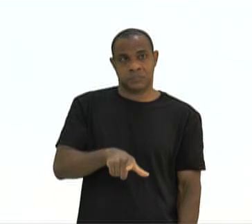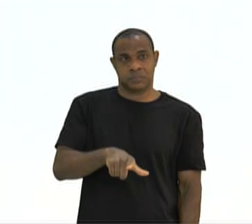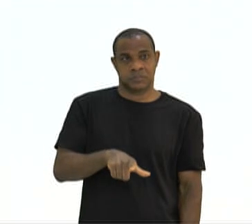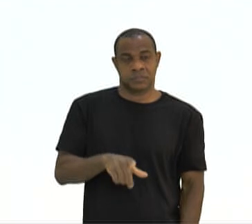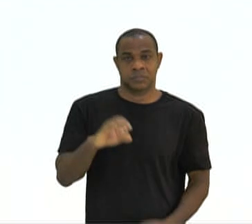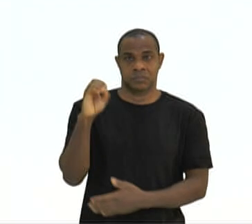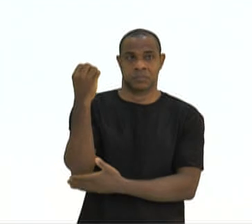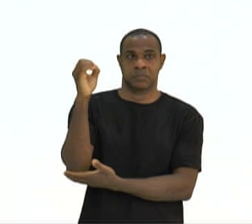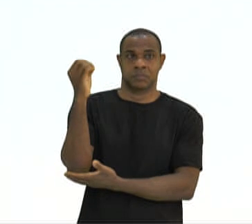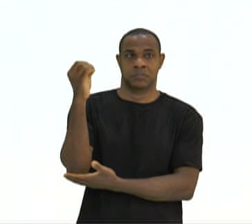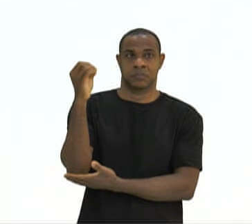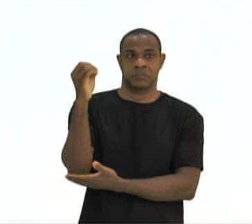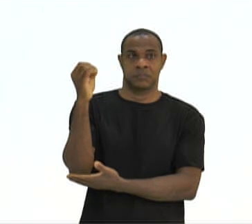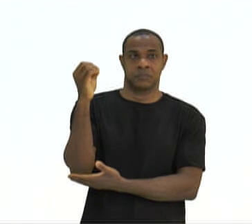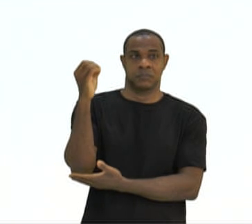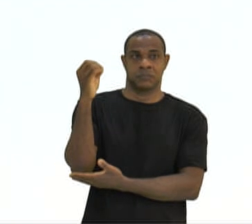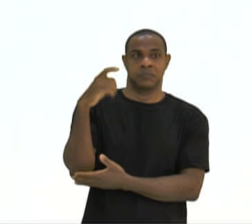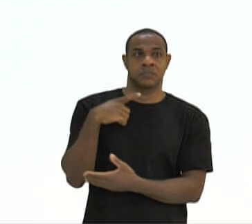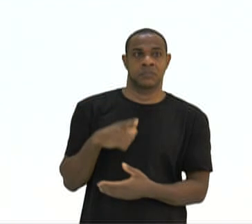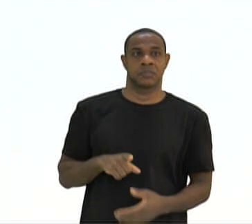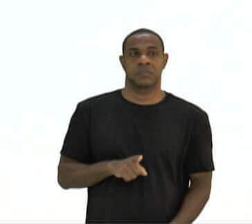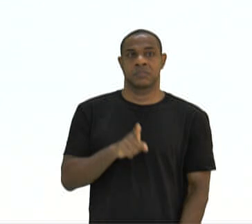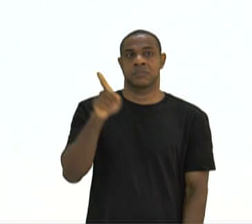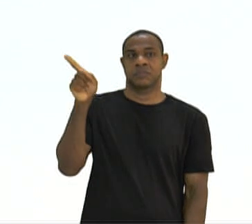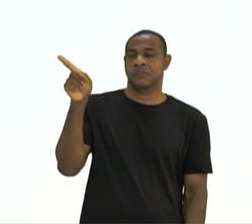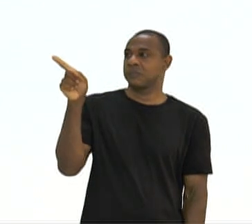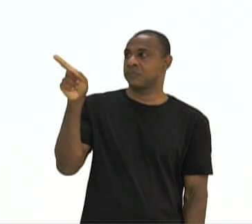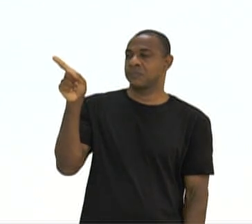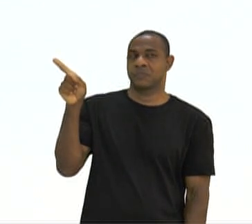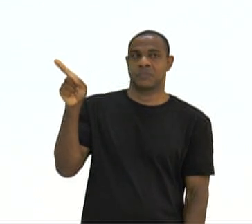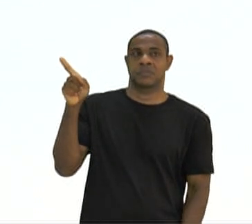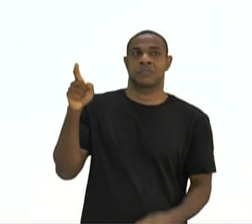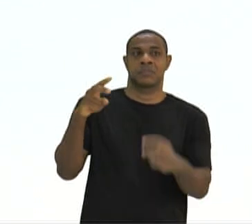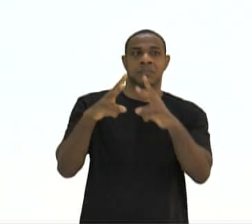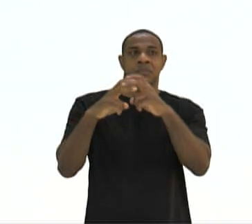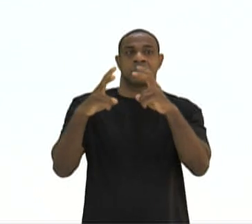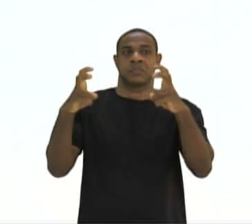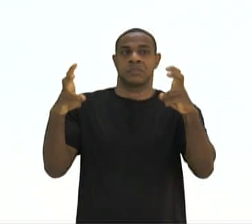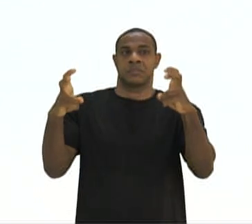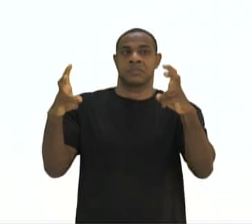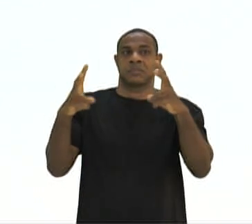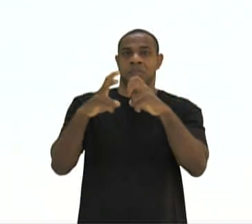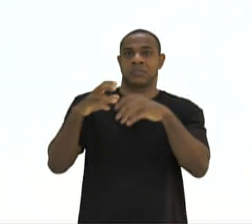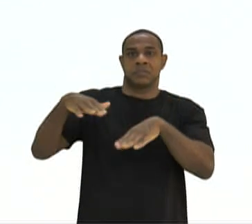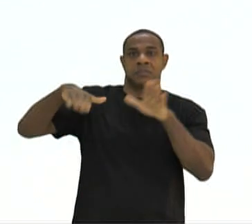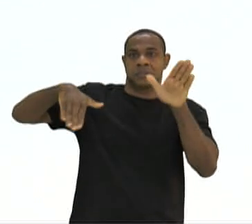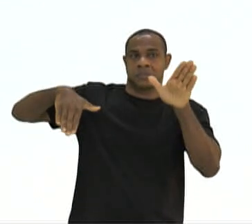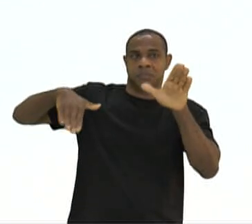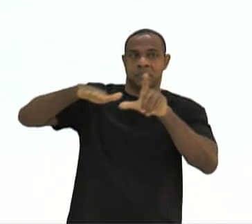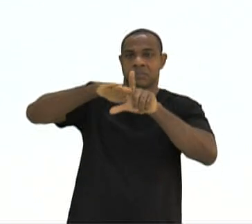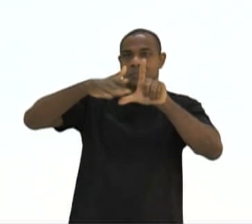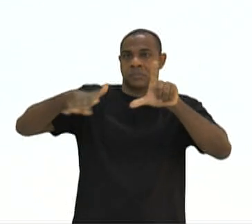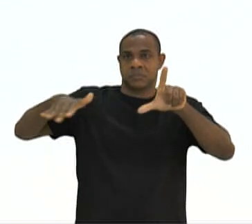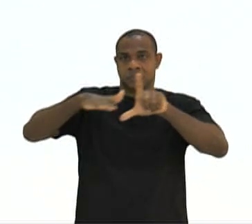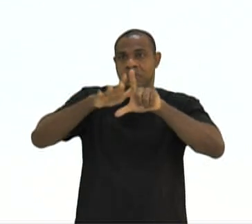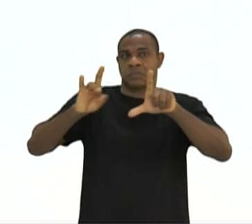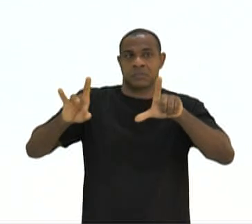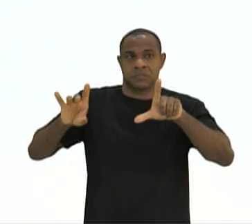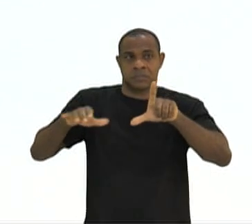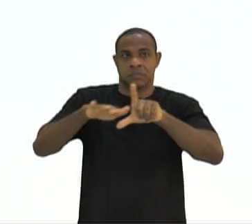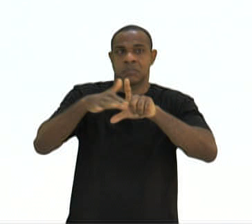Porto Alegre, aqui nós vamos ter em Santa Catarina, só na porção do litoral aqui, várias delas, né? Como por